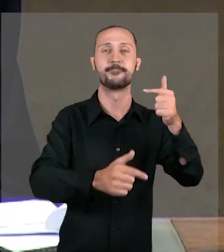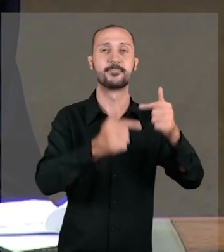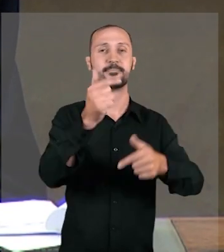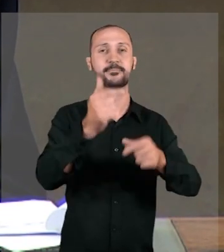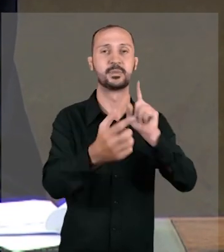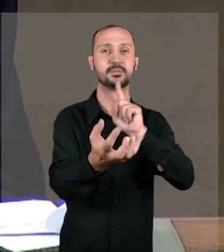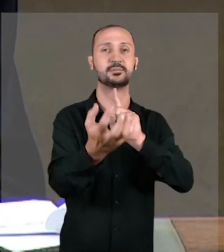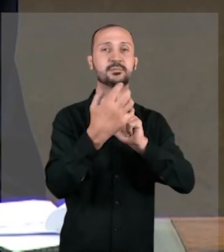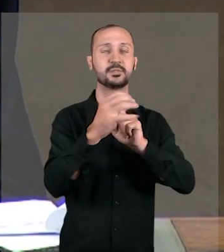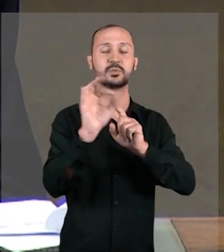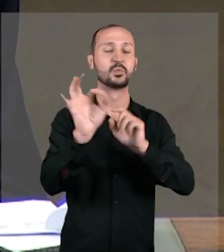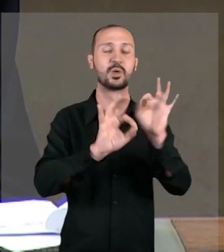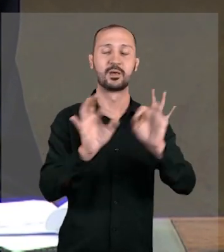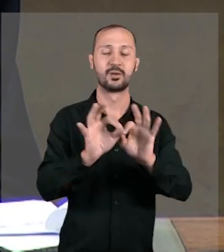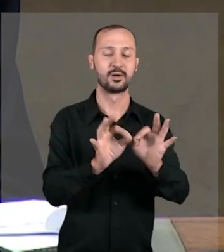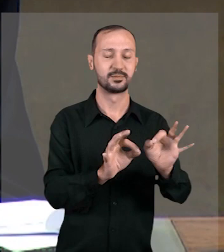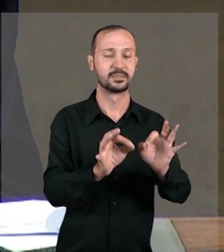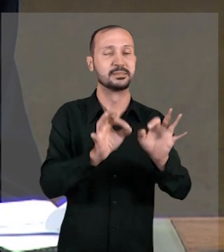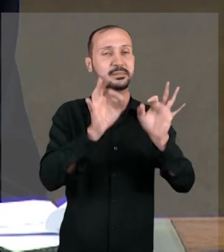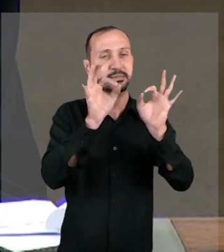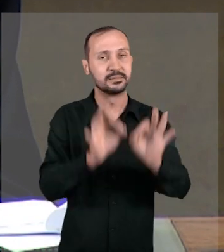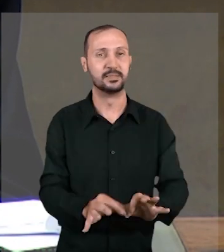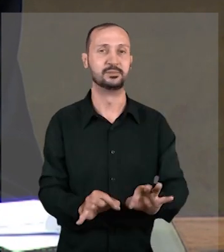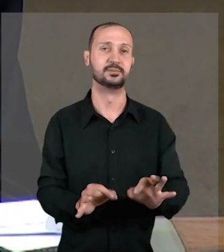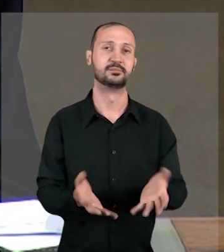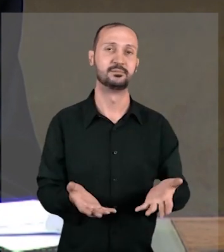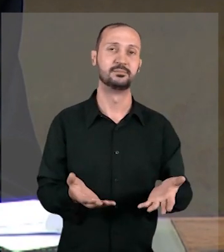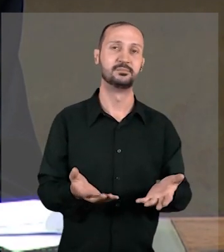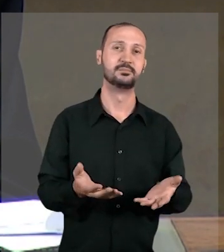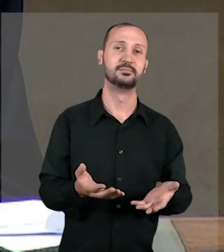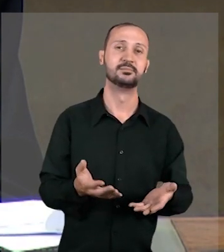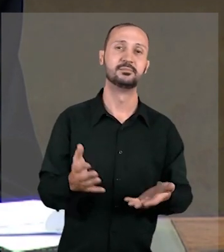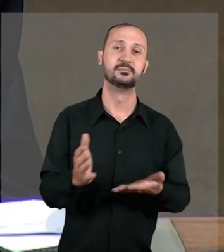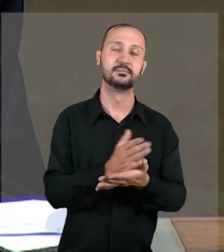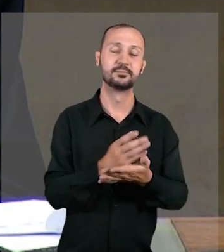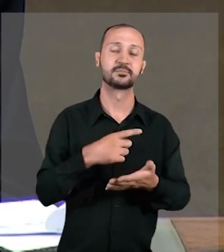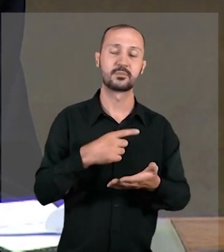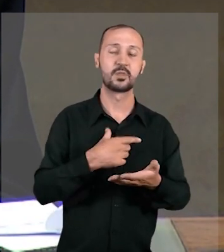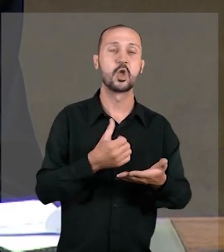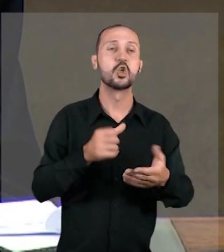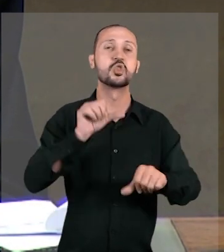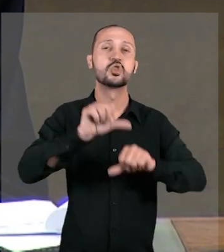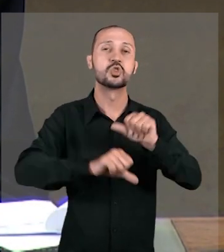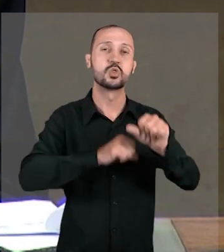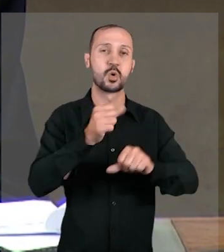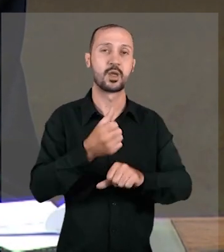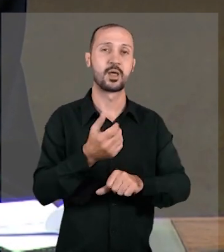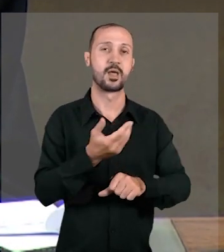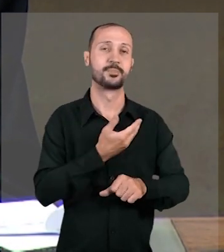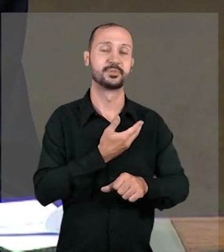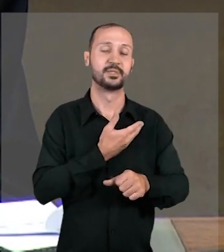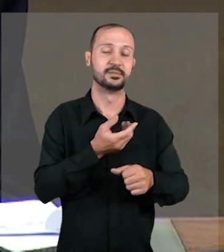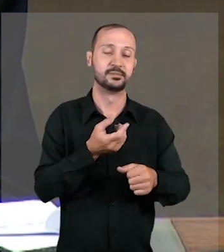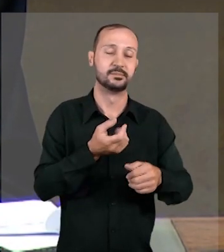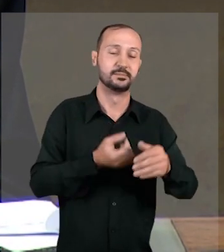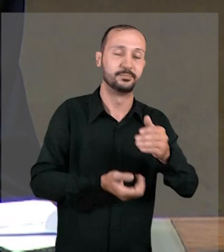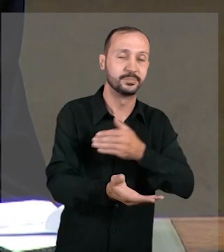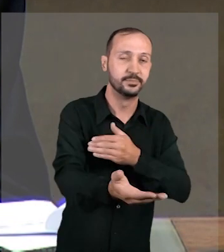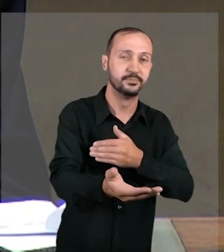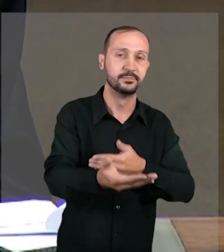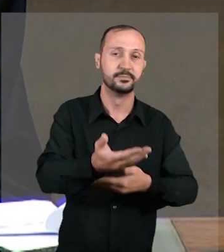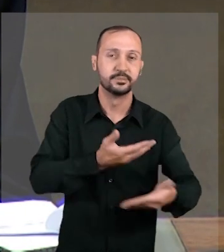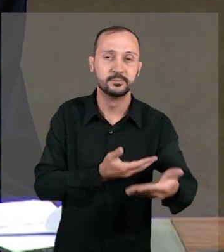é programático e que, muitas vezes, envolve troca de favores e de